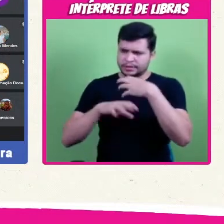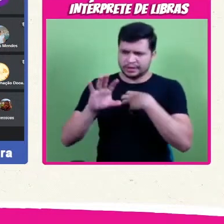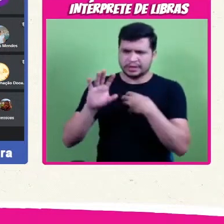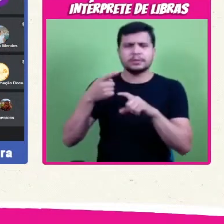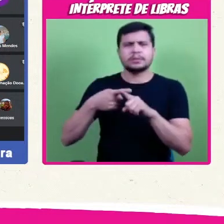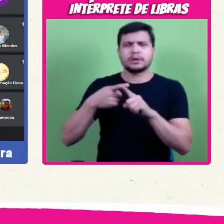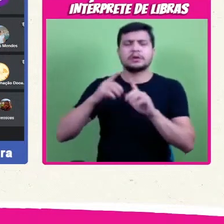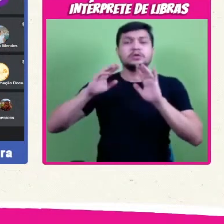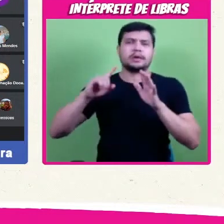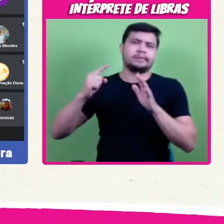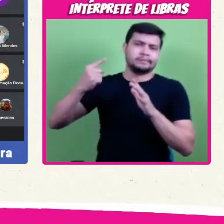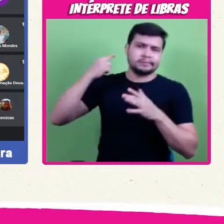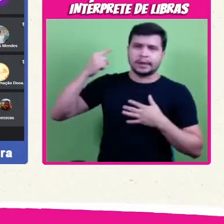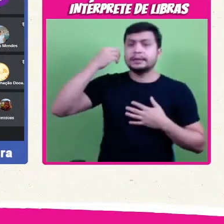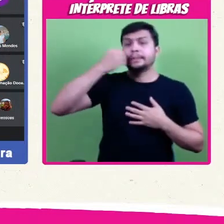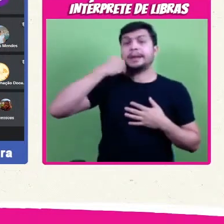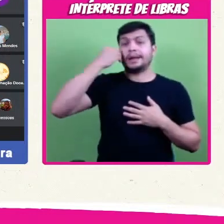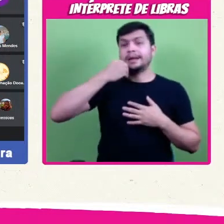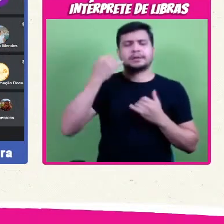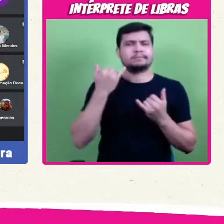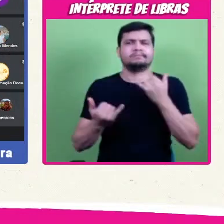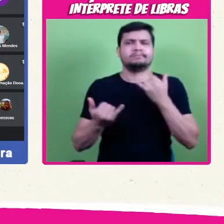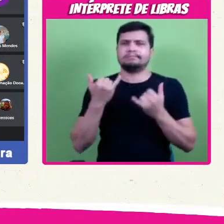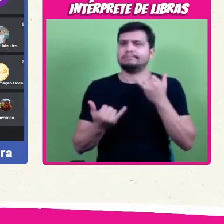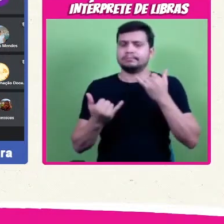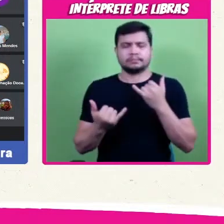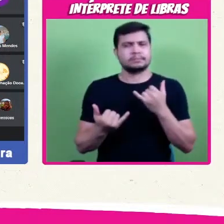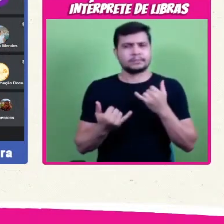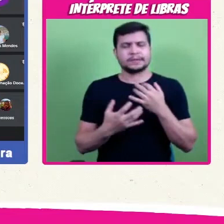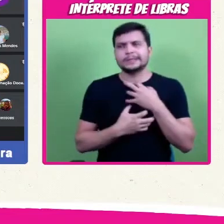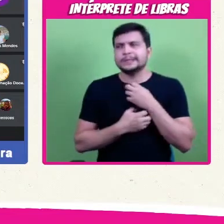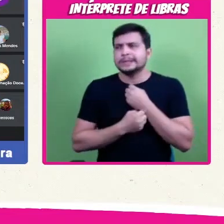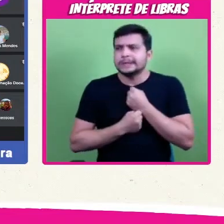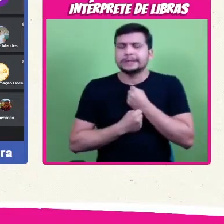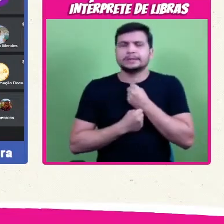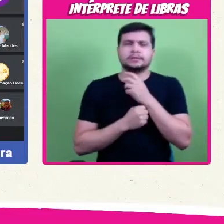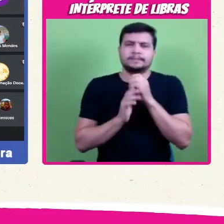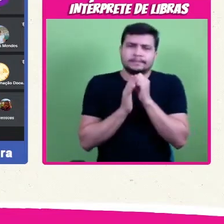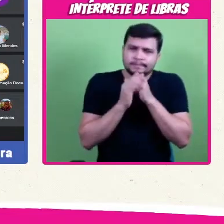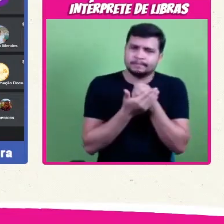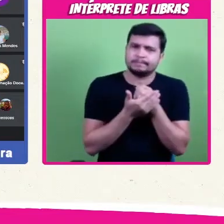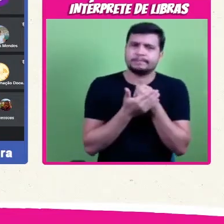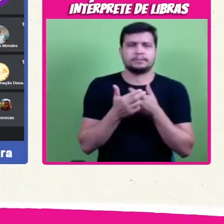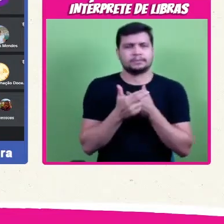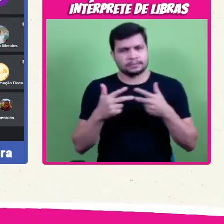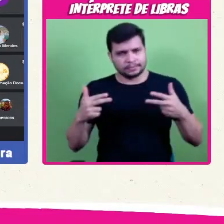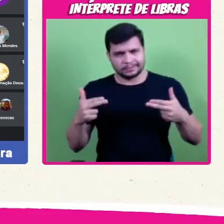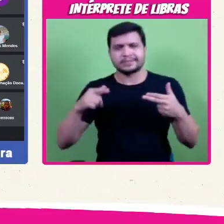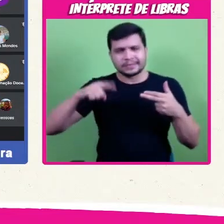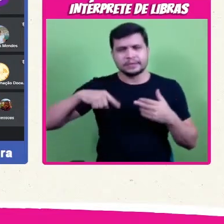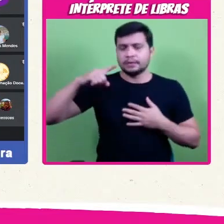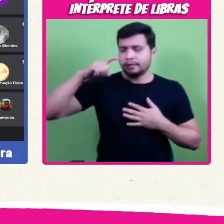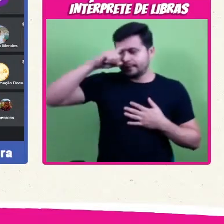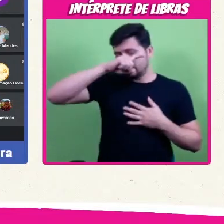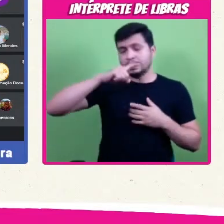naquela situação, né? Naquela angústia, né? De guardar para si os sentimentos, na dificuldade de